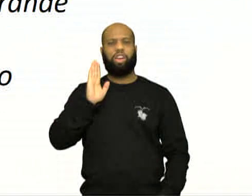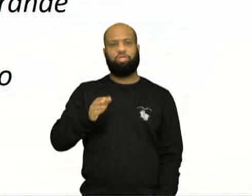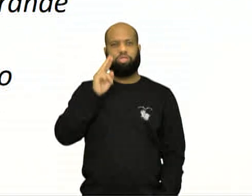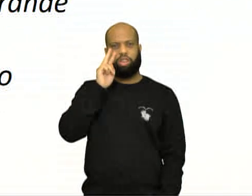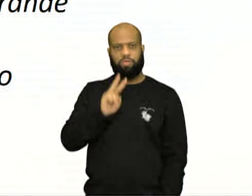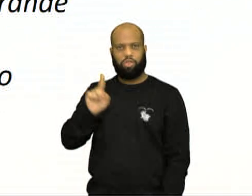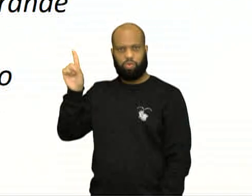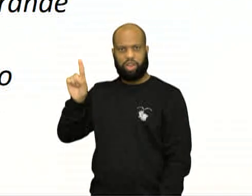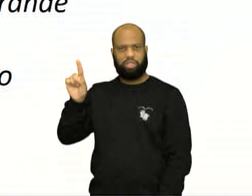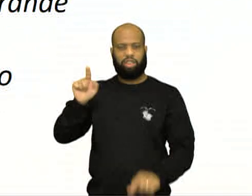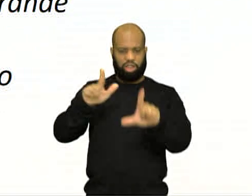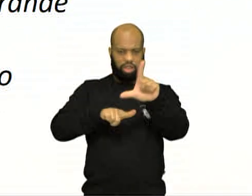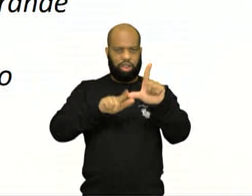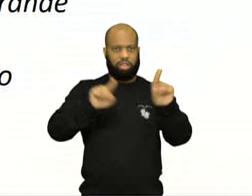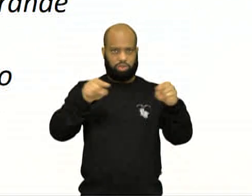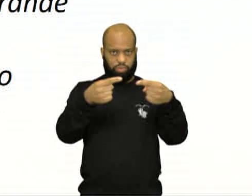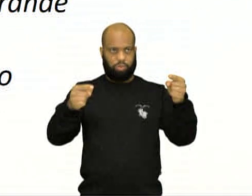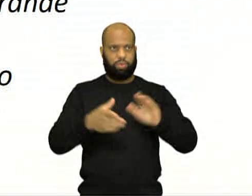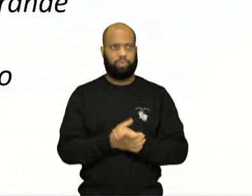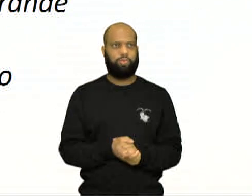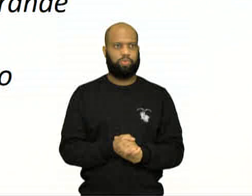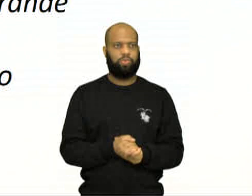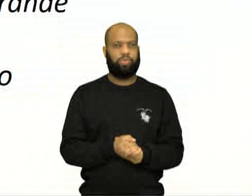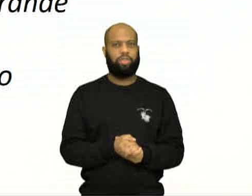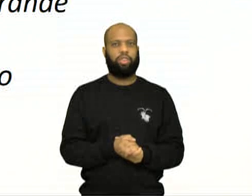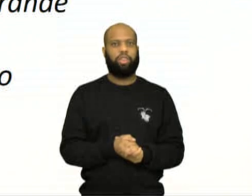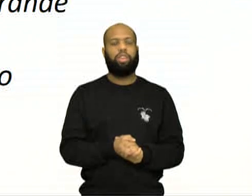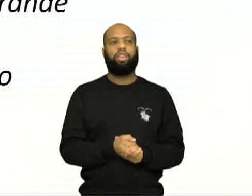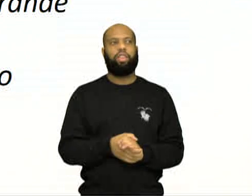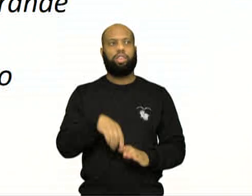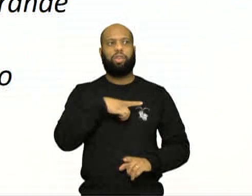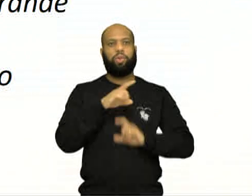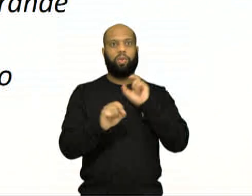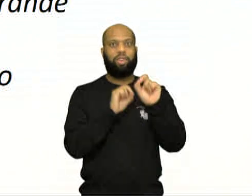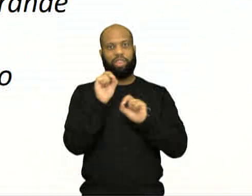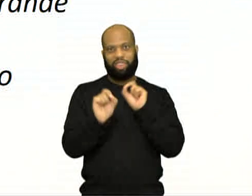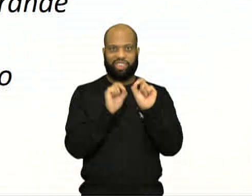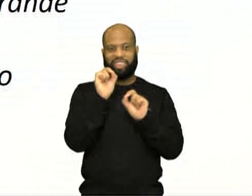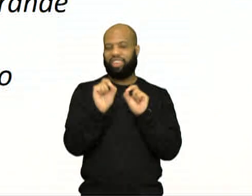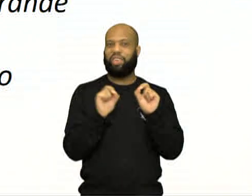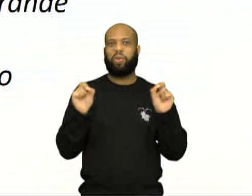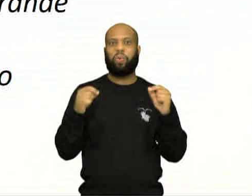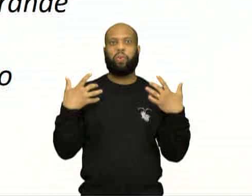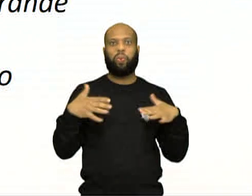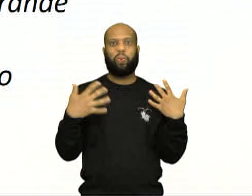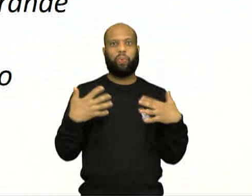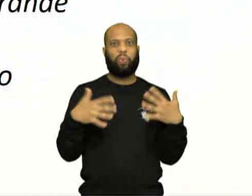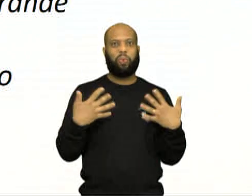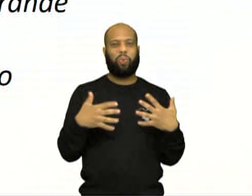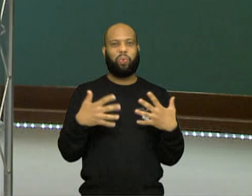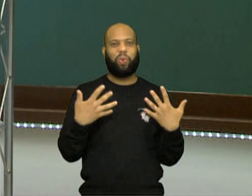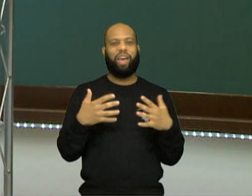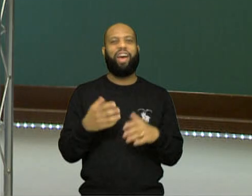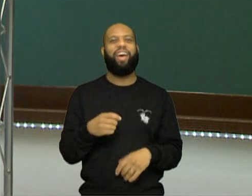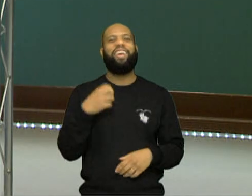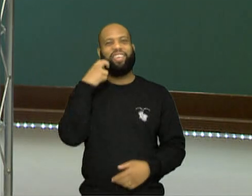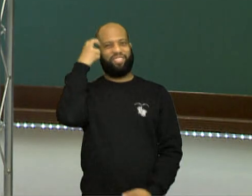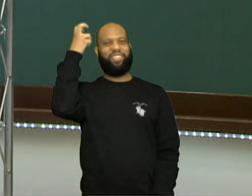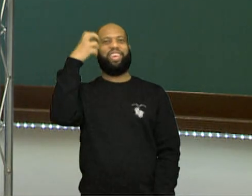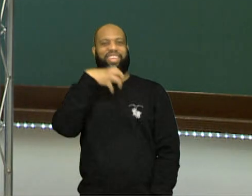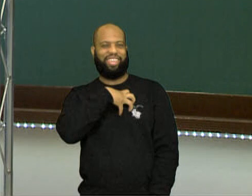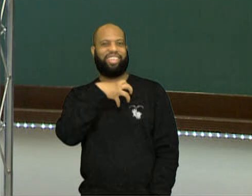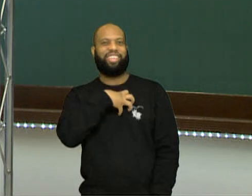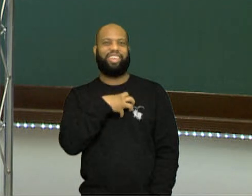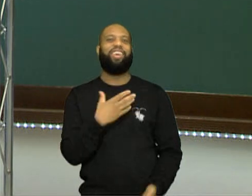música? Não? Olha lá! Adivinha se não vem? Tá vendo? Ó, chegou! Ó, o mico chegando! Vamos